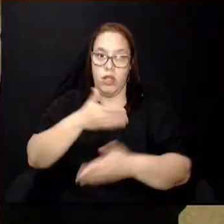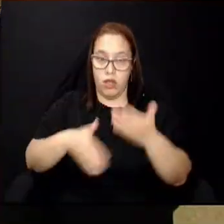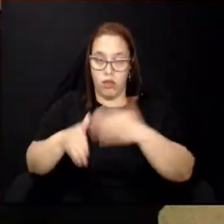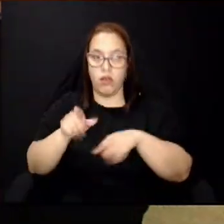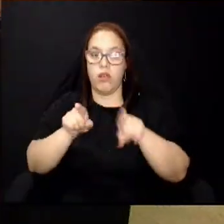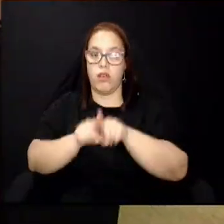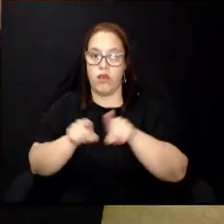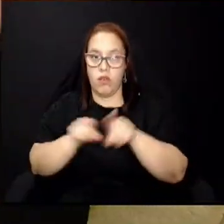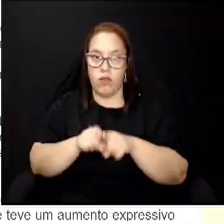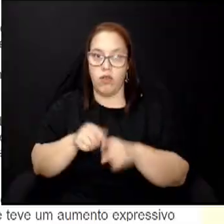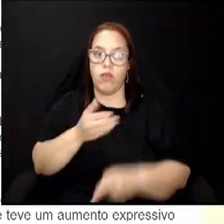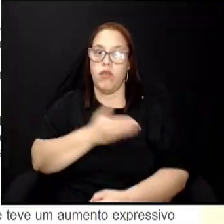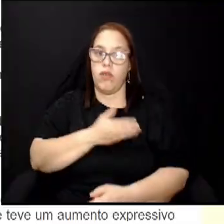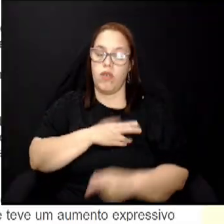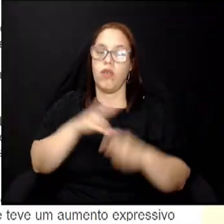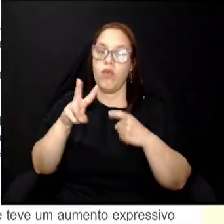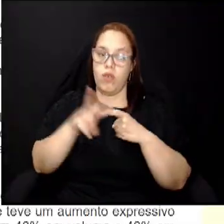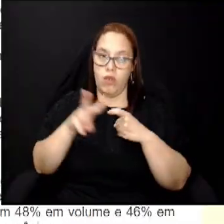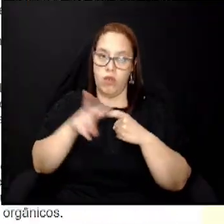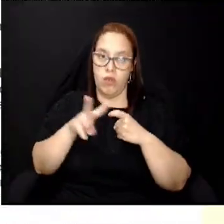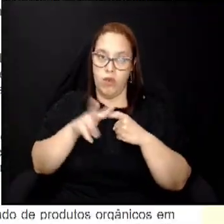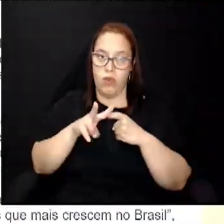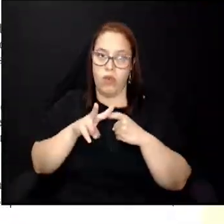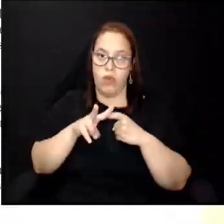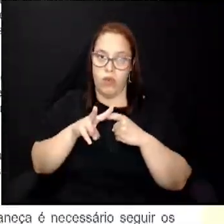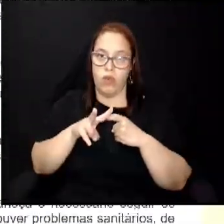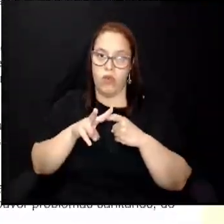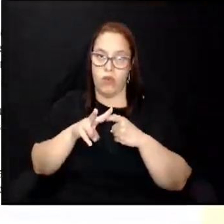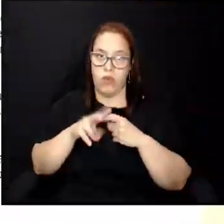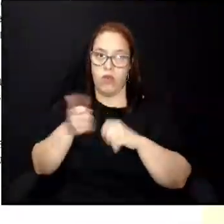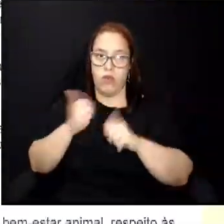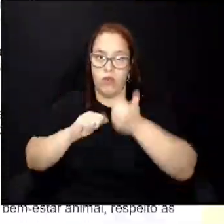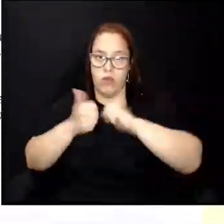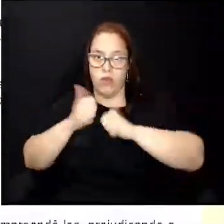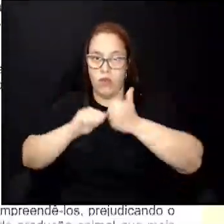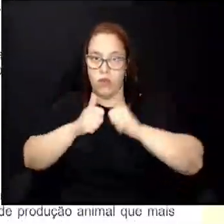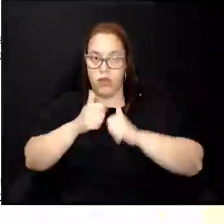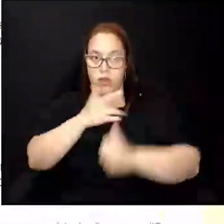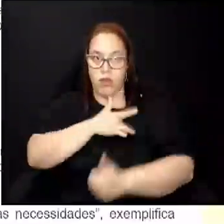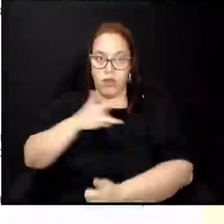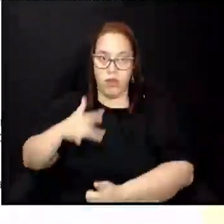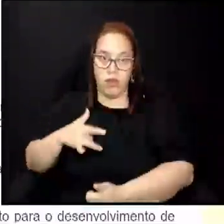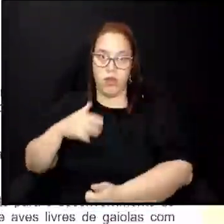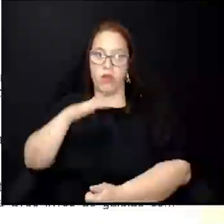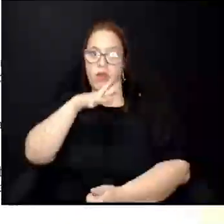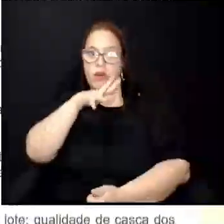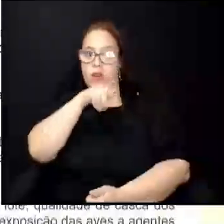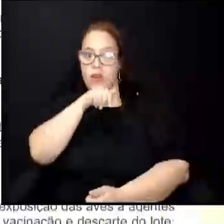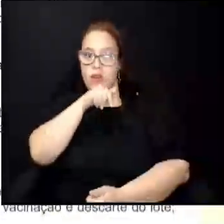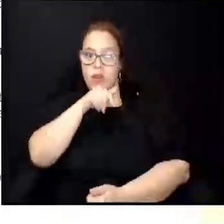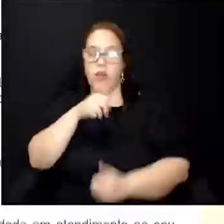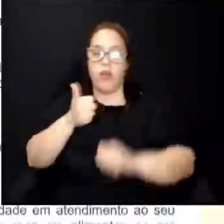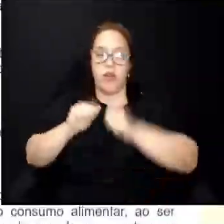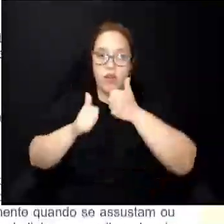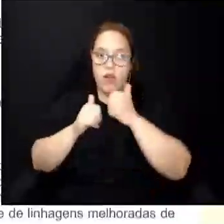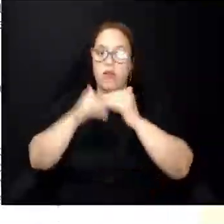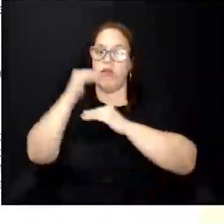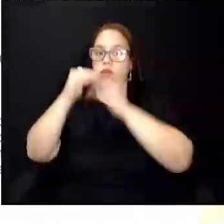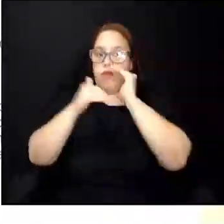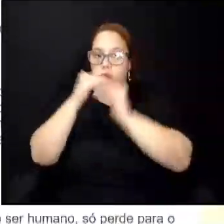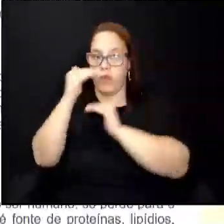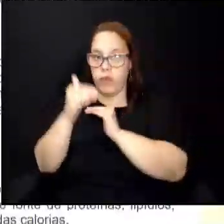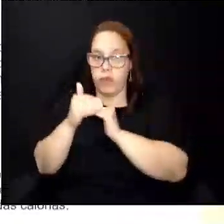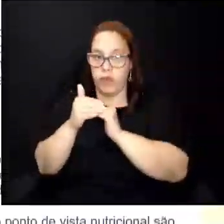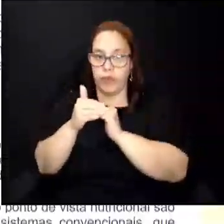medicina veterinária, né? Na hora de avaliar a saúde intestinal desses animais. A gente avalia desempenho através de